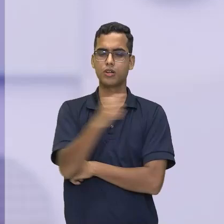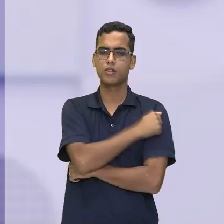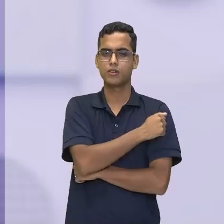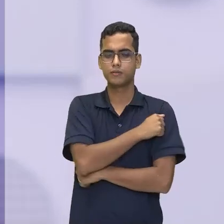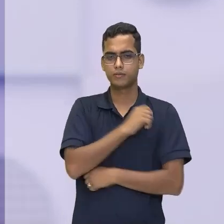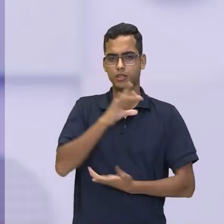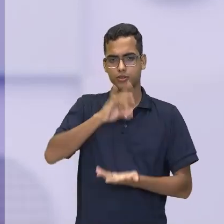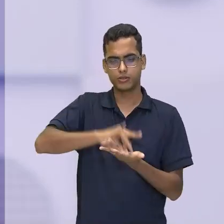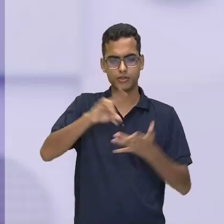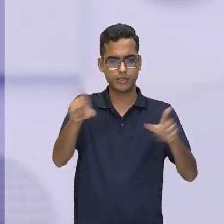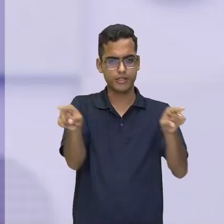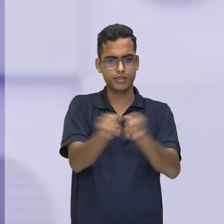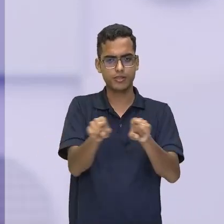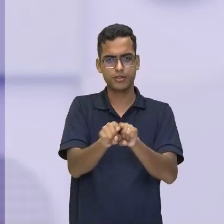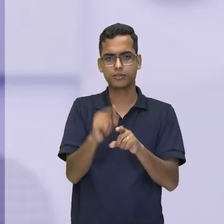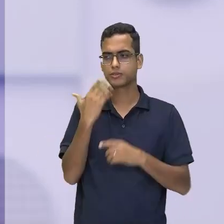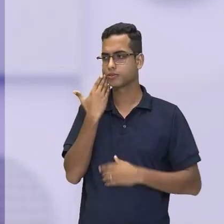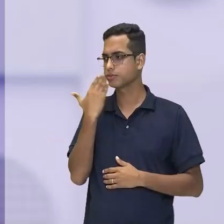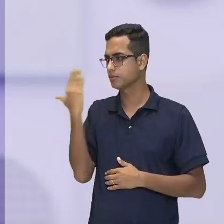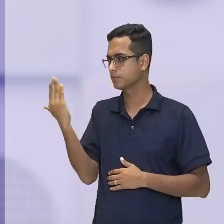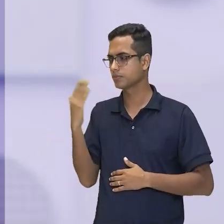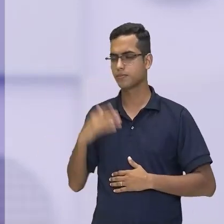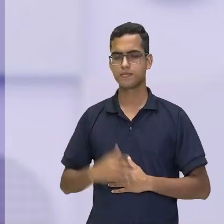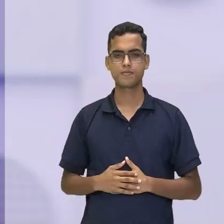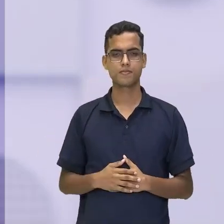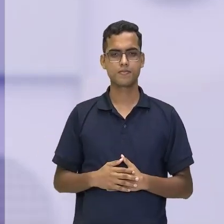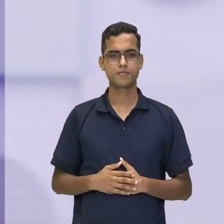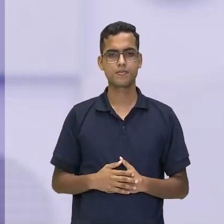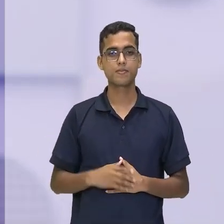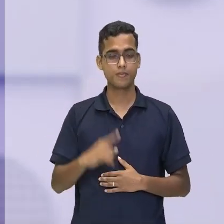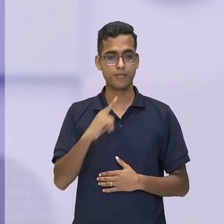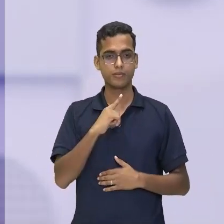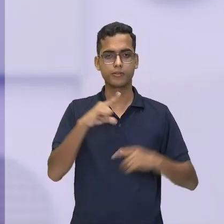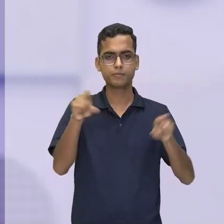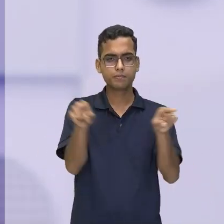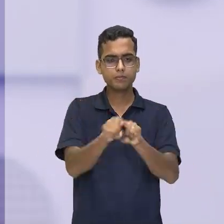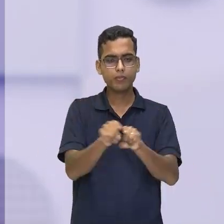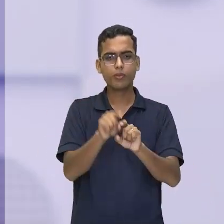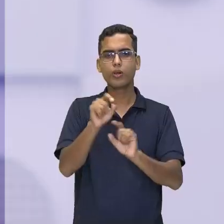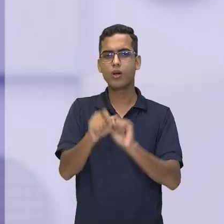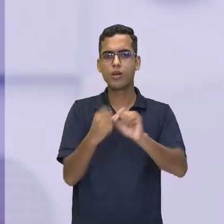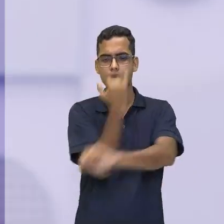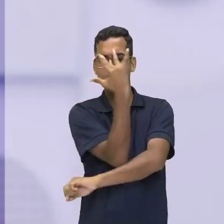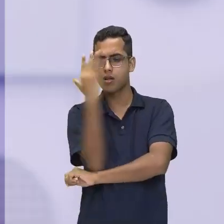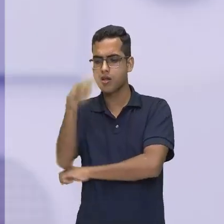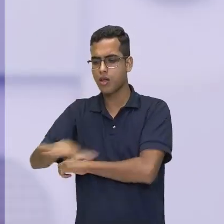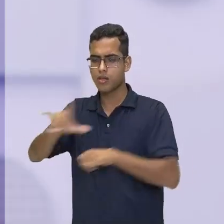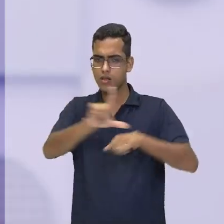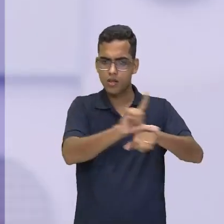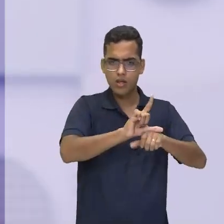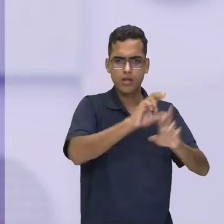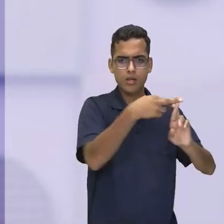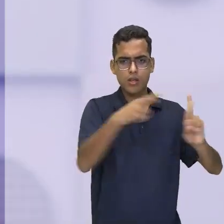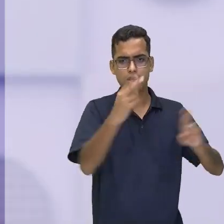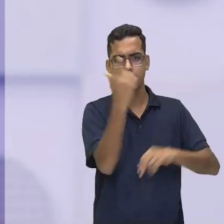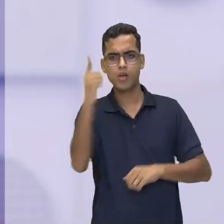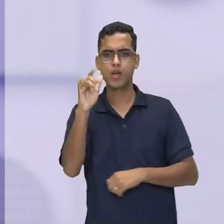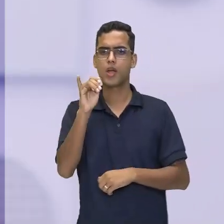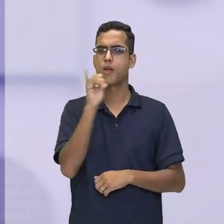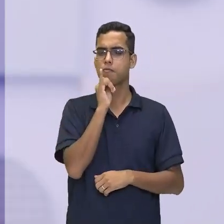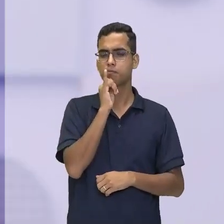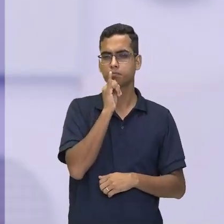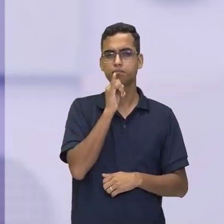nessa questão, né, a questão ambiental e os líderes religiosos, vamos ver agora aí alguns exemplos de